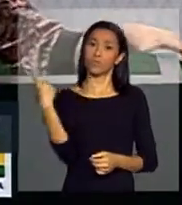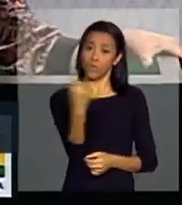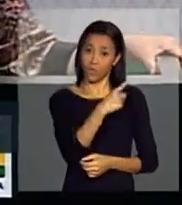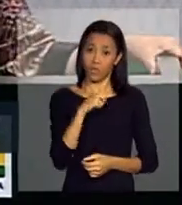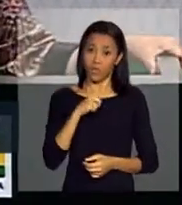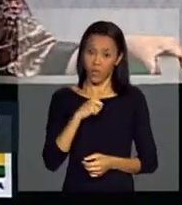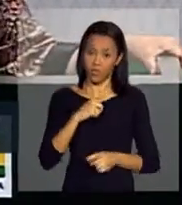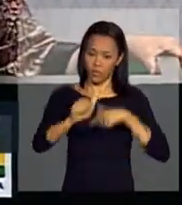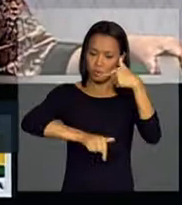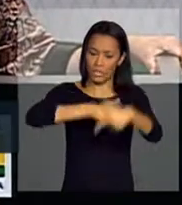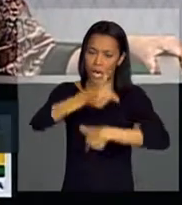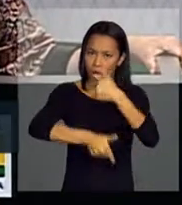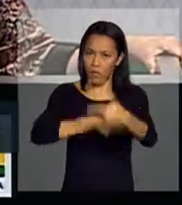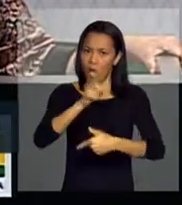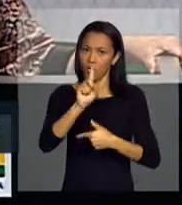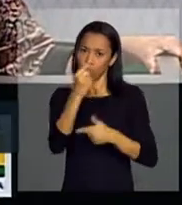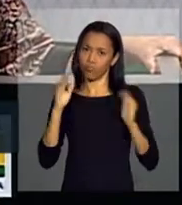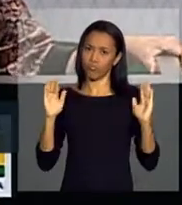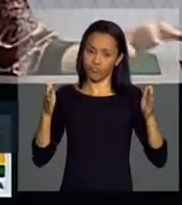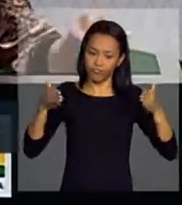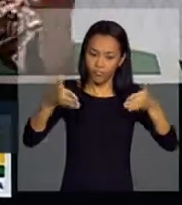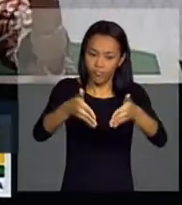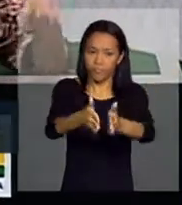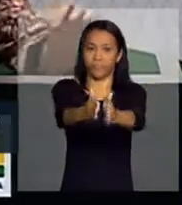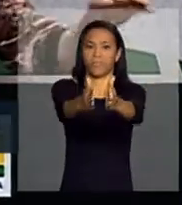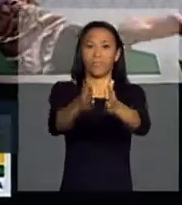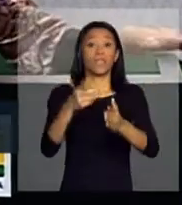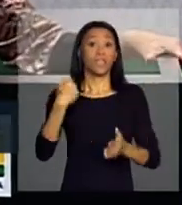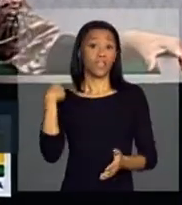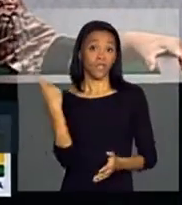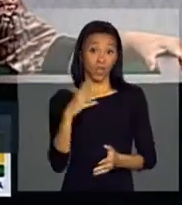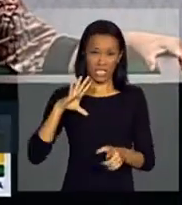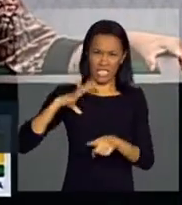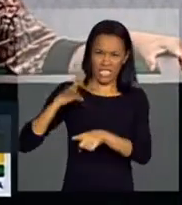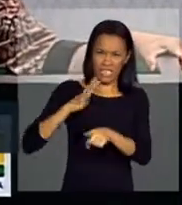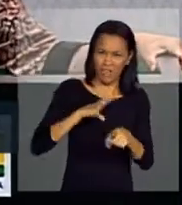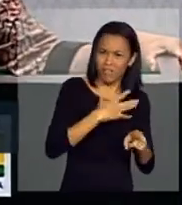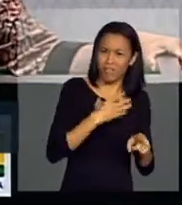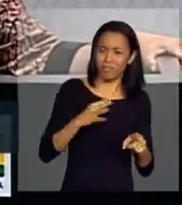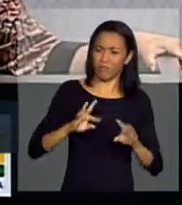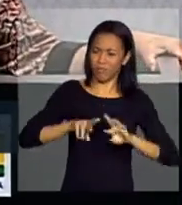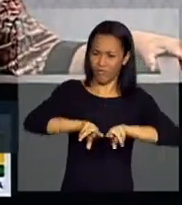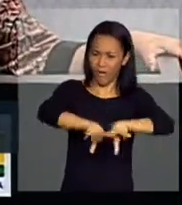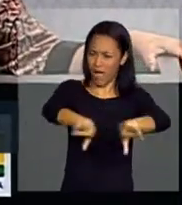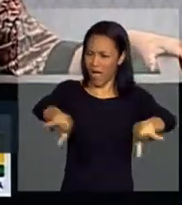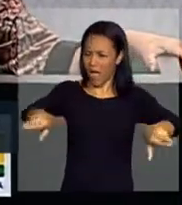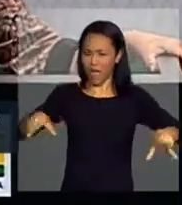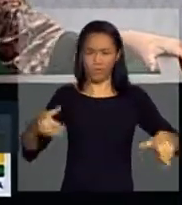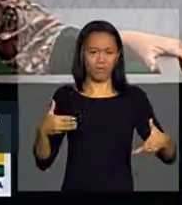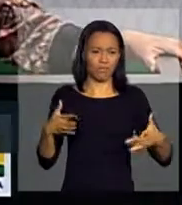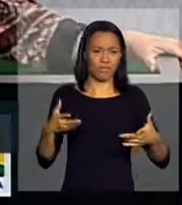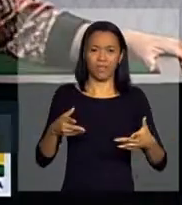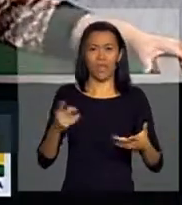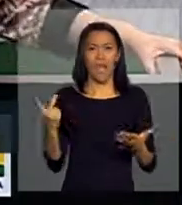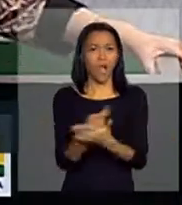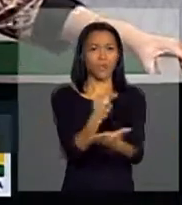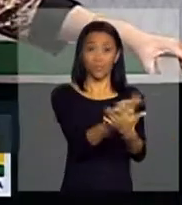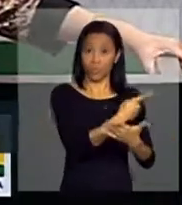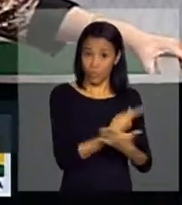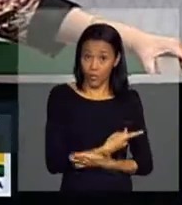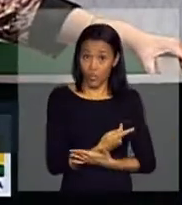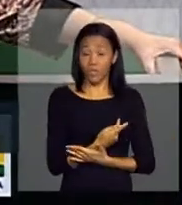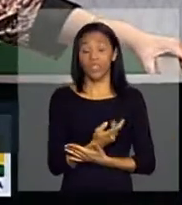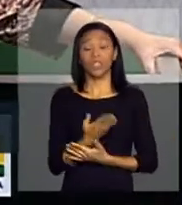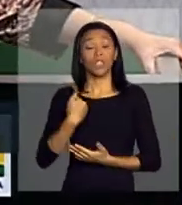comum no sentido de levar a cabo esses Desafios que estão no nosso caminho e nem por